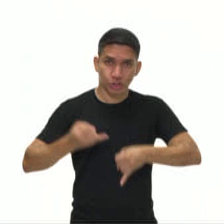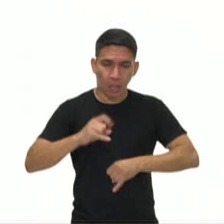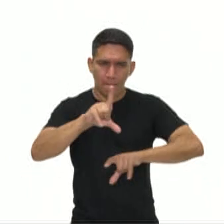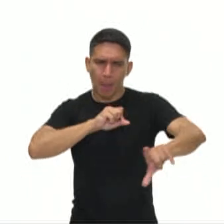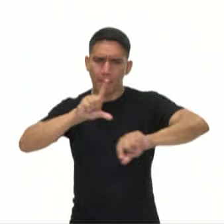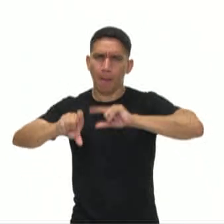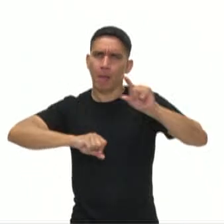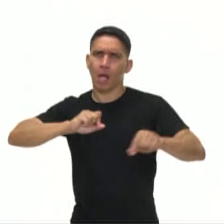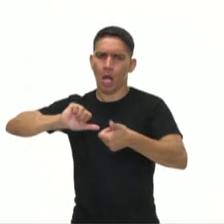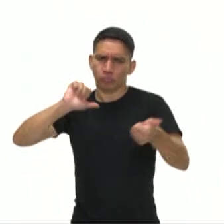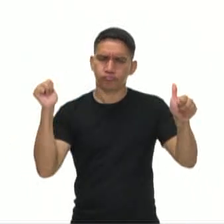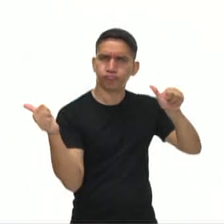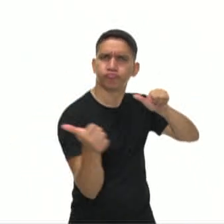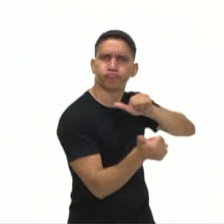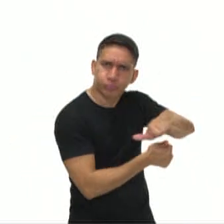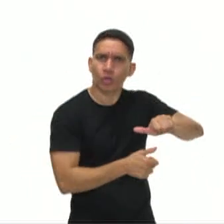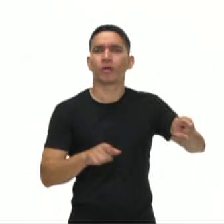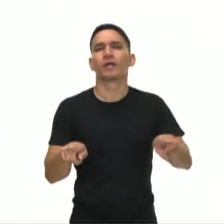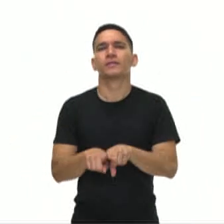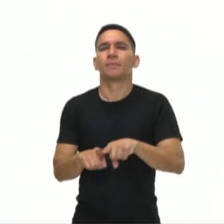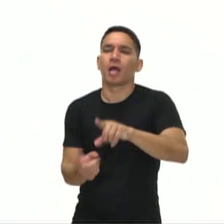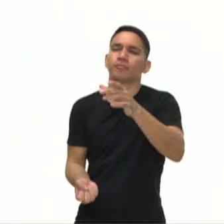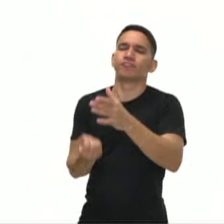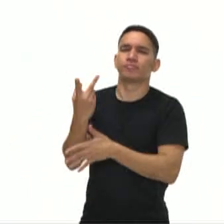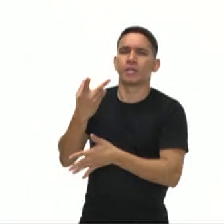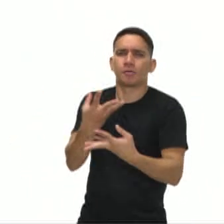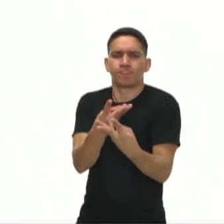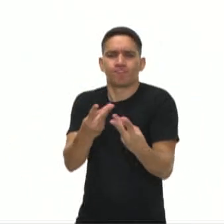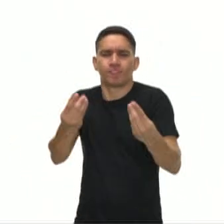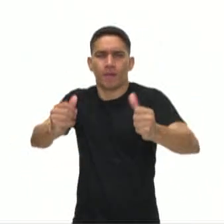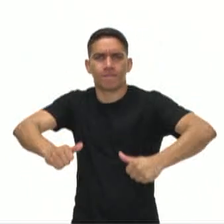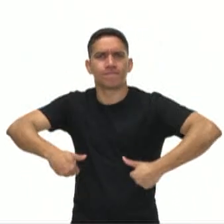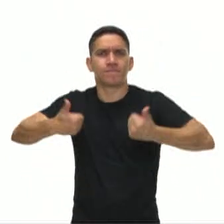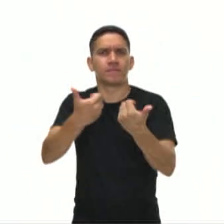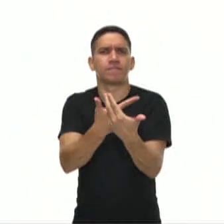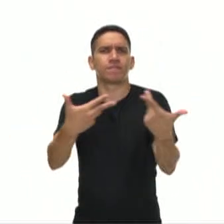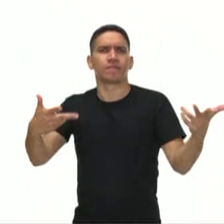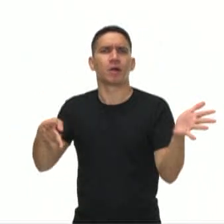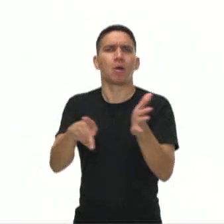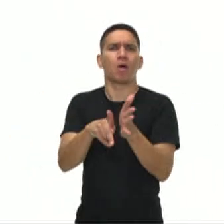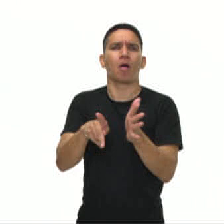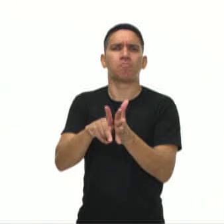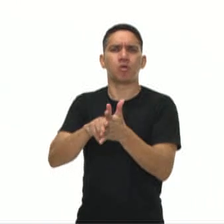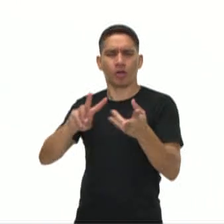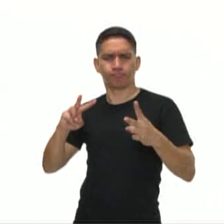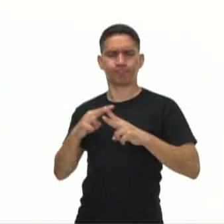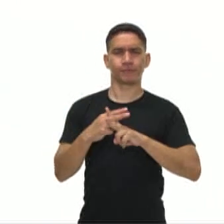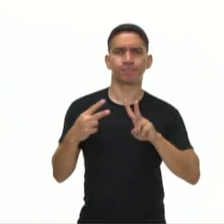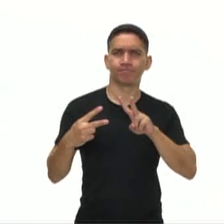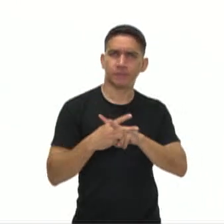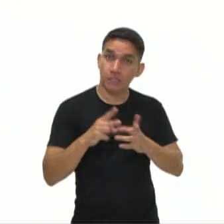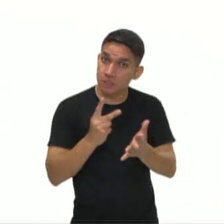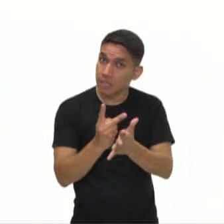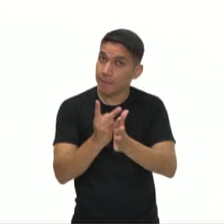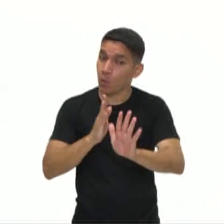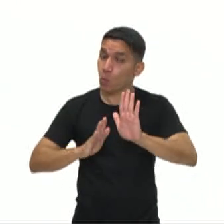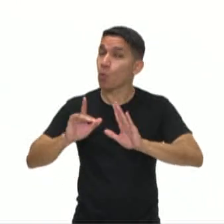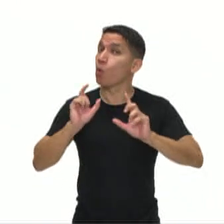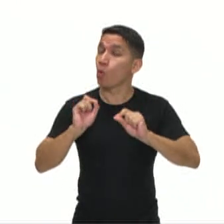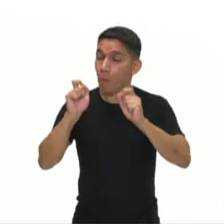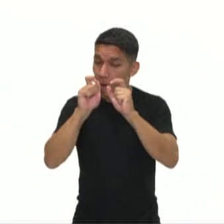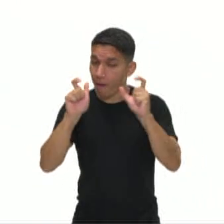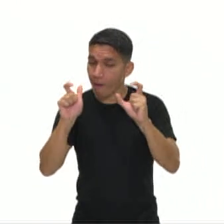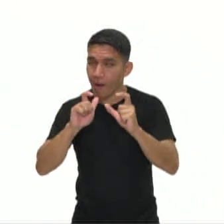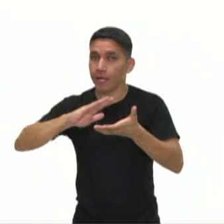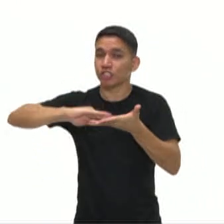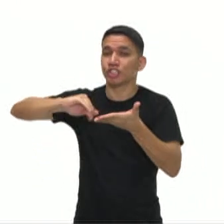selecionar, modificar e aprimorar vários dos golpes desta arte marcial, sempre com o cuidado de